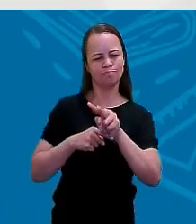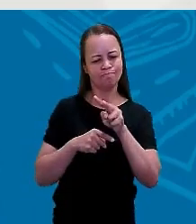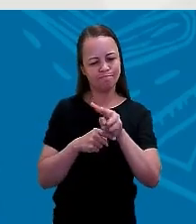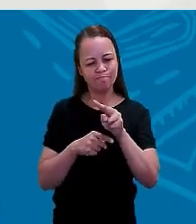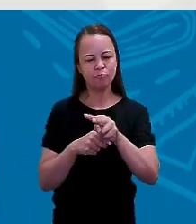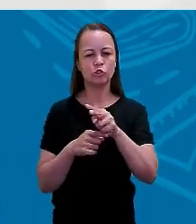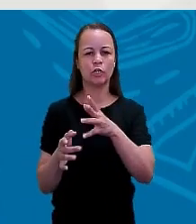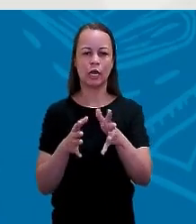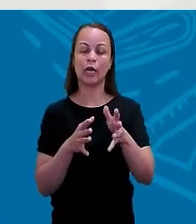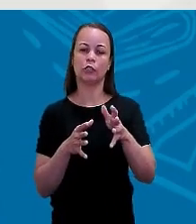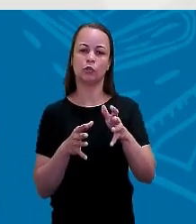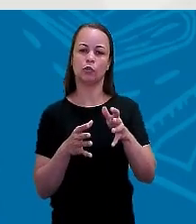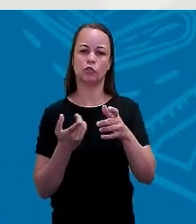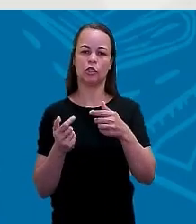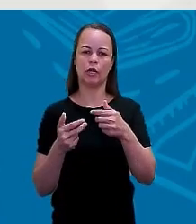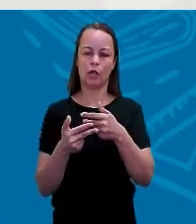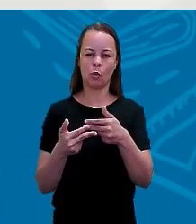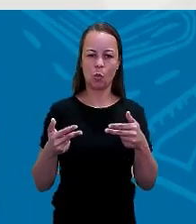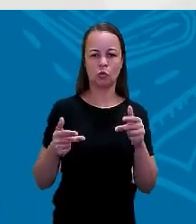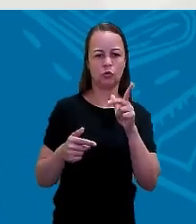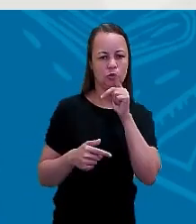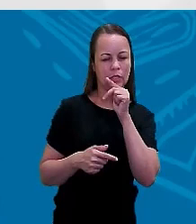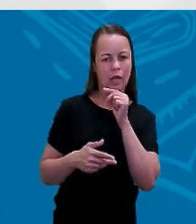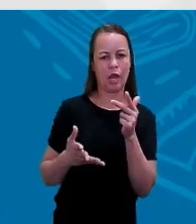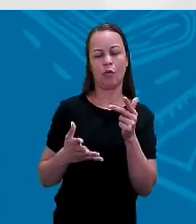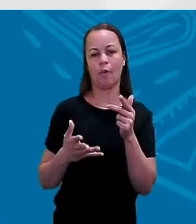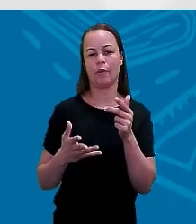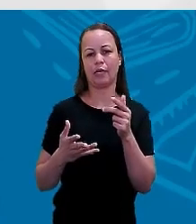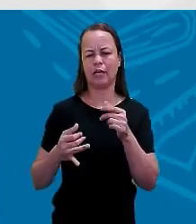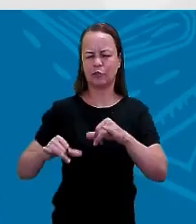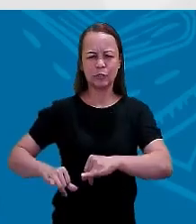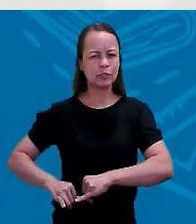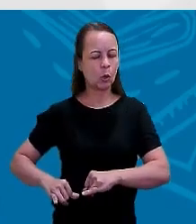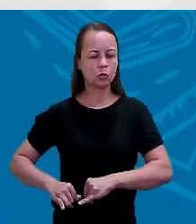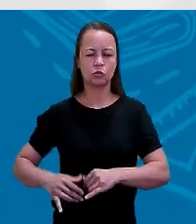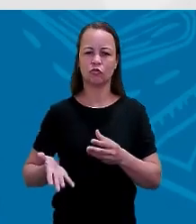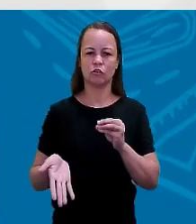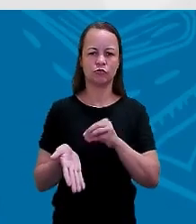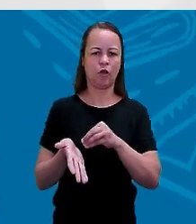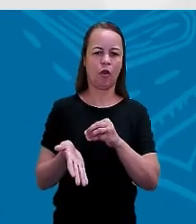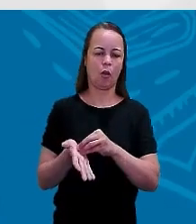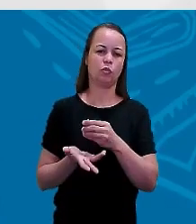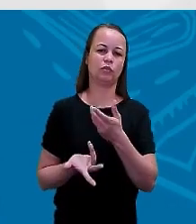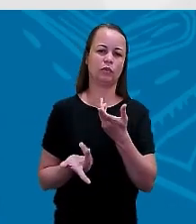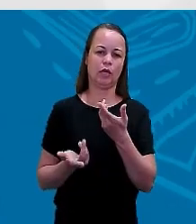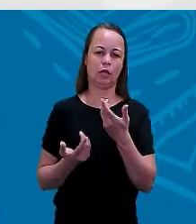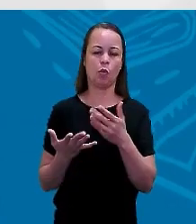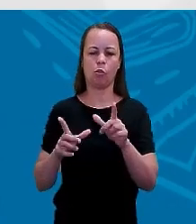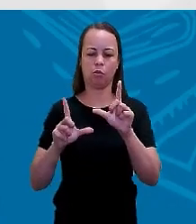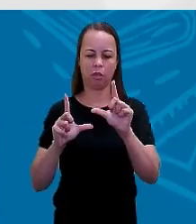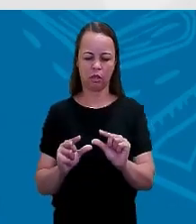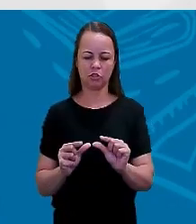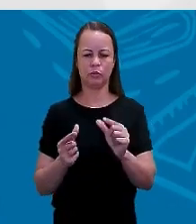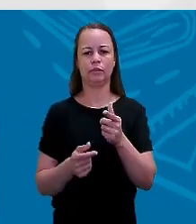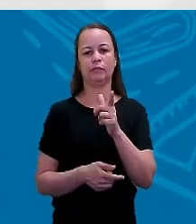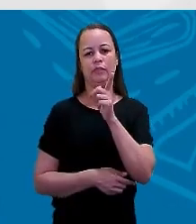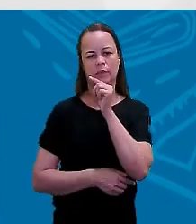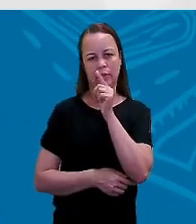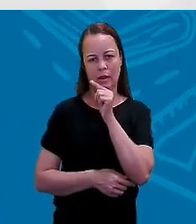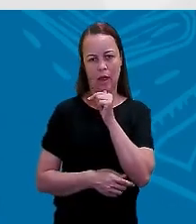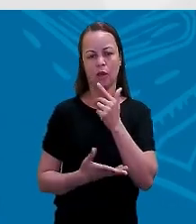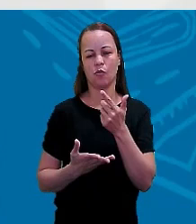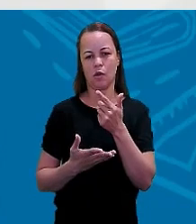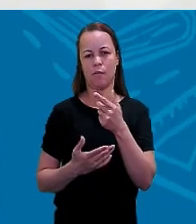nosso planeta, para a gente não vir, né, a sofrer com a falta, né, com o desabastecimento de